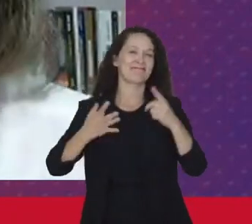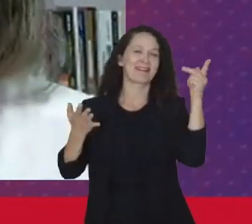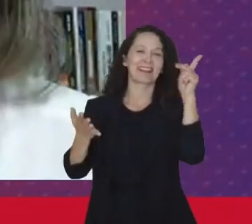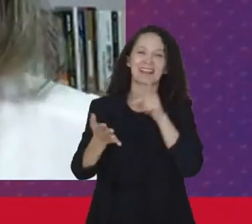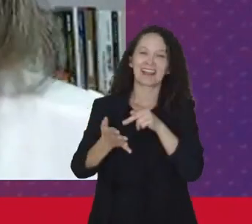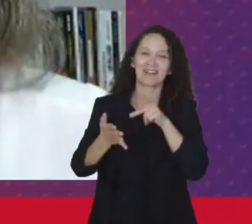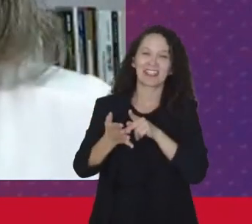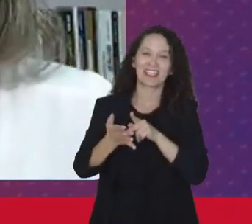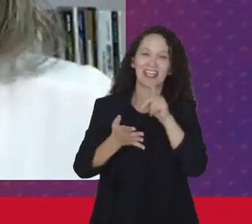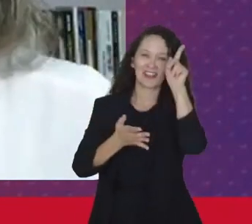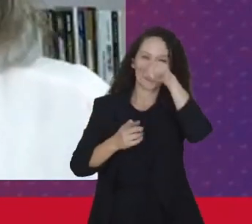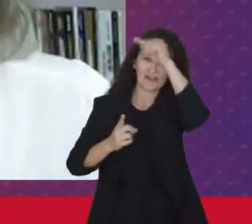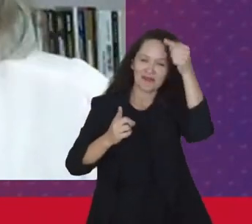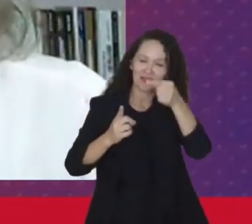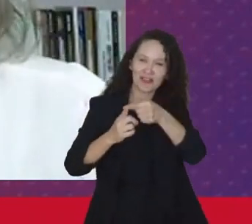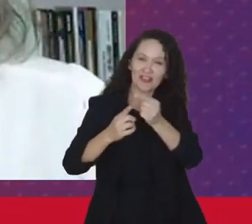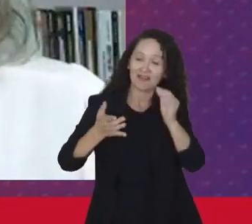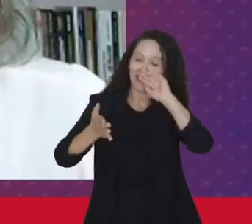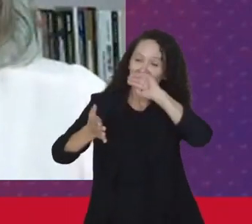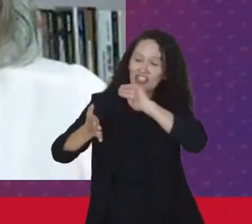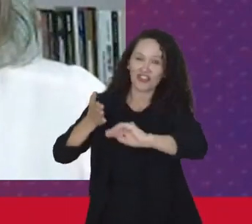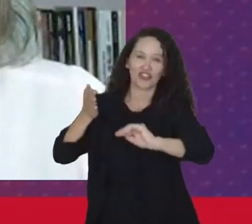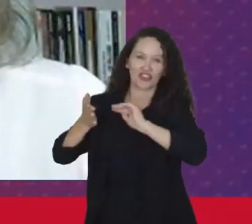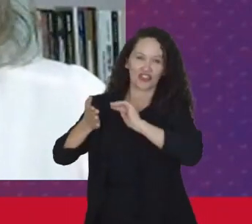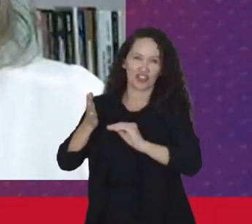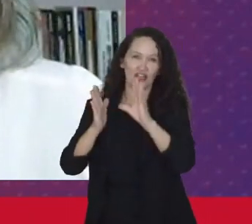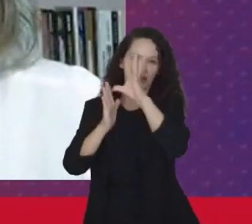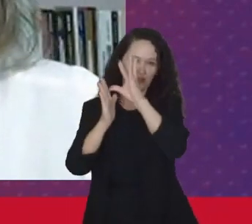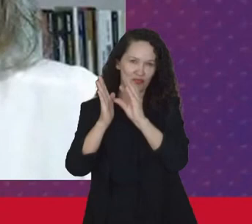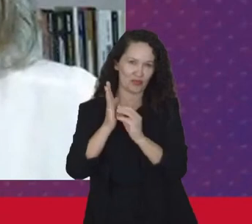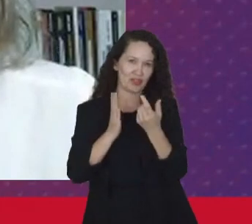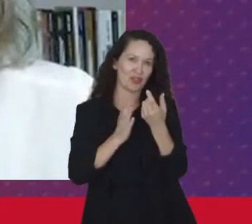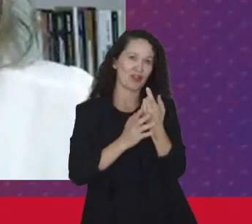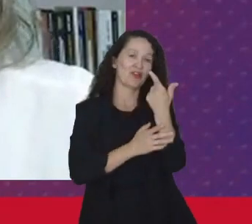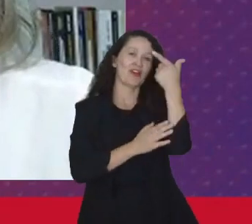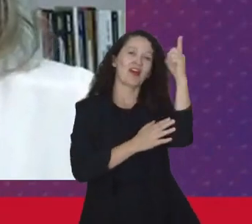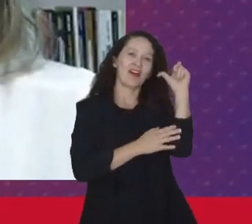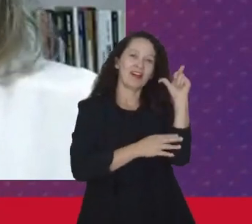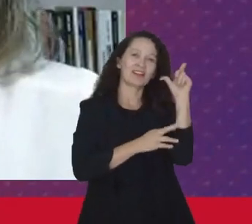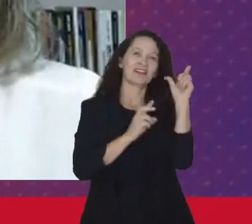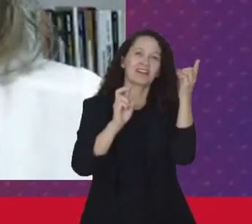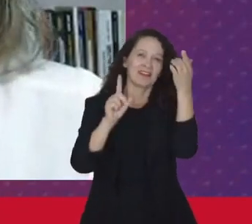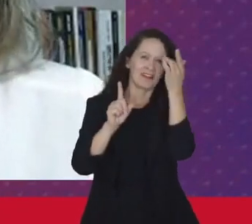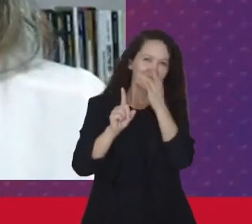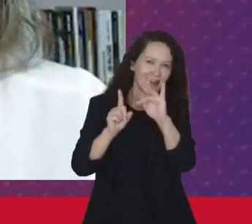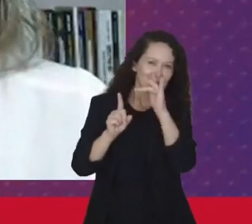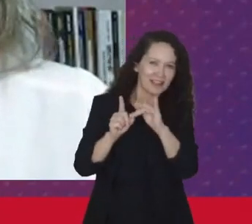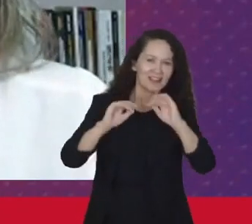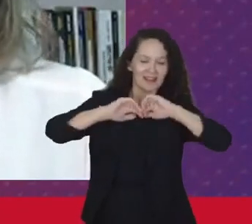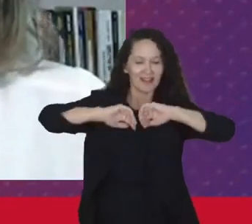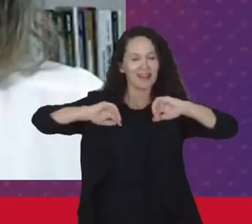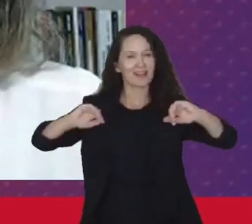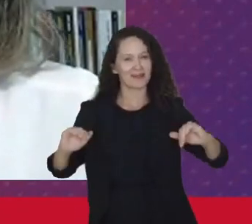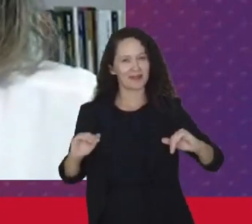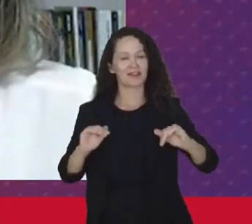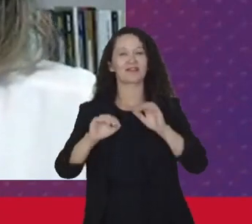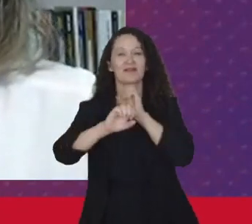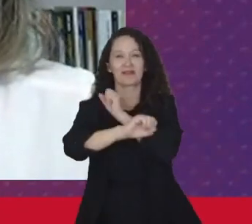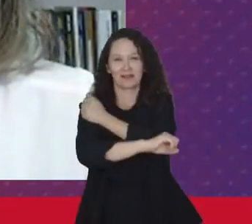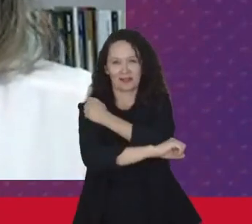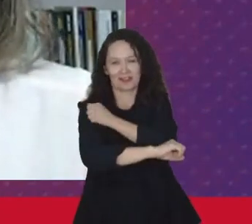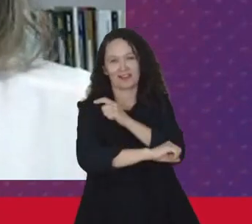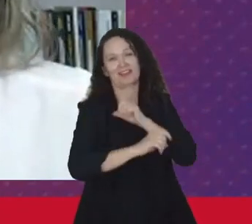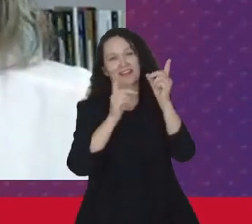veio justamente para retornar ao modelo capacitista e segregativo dos estudantes